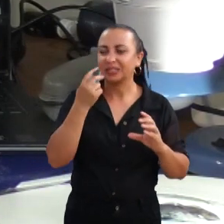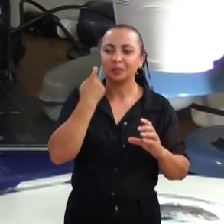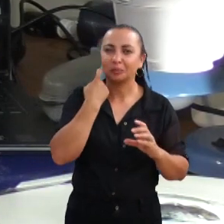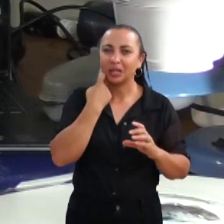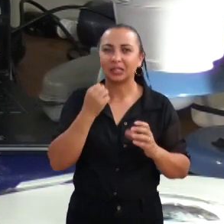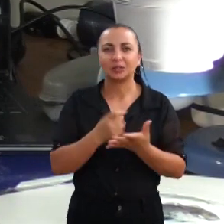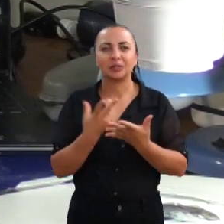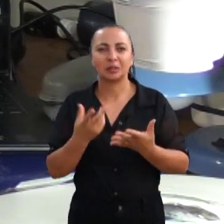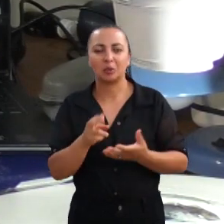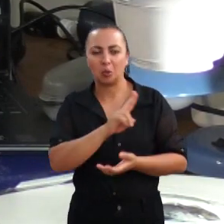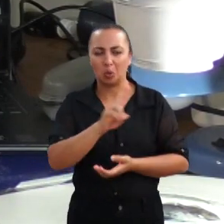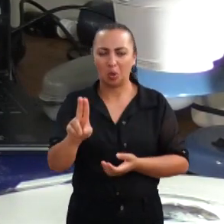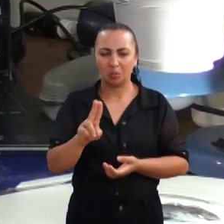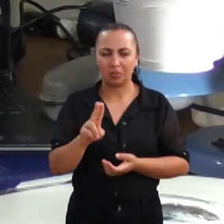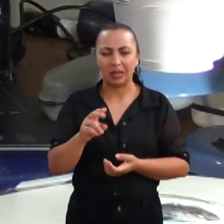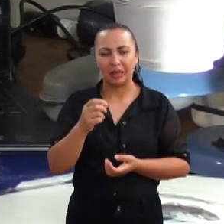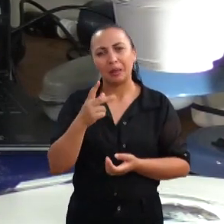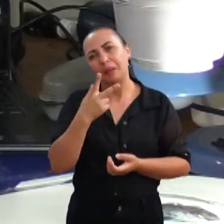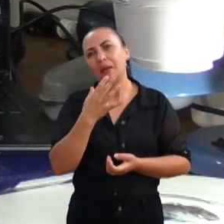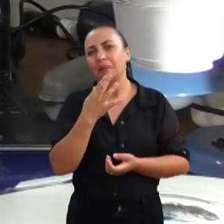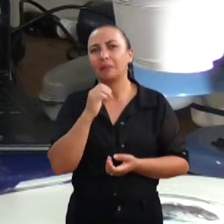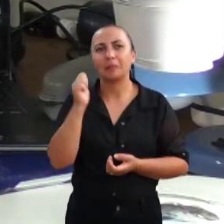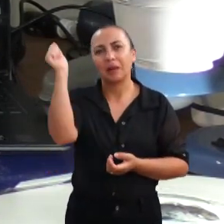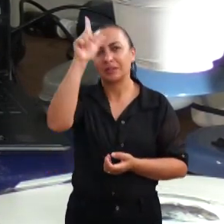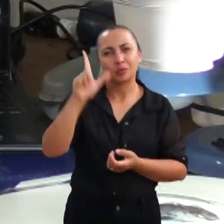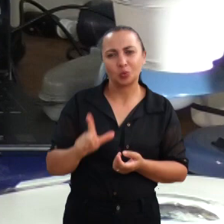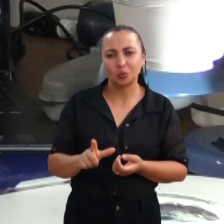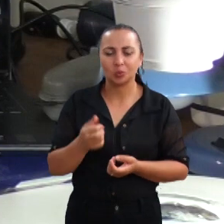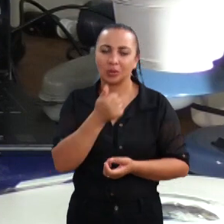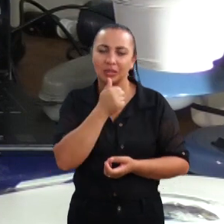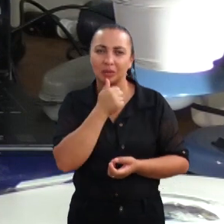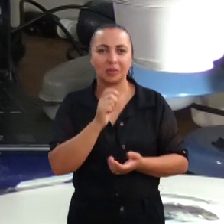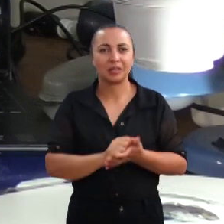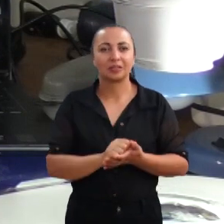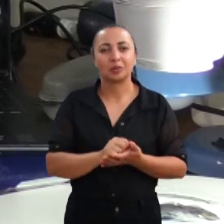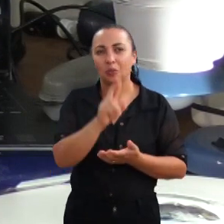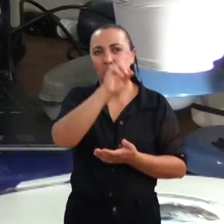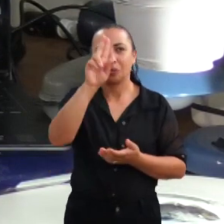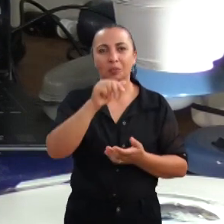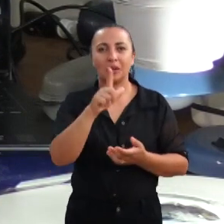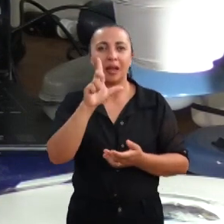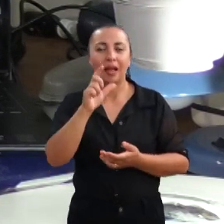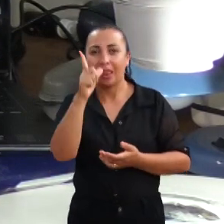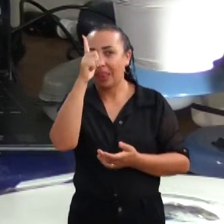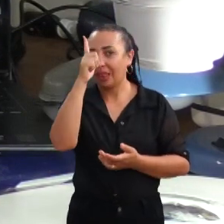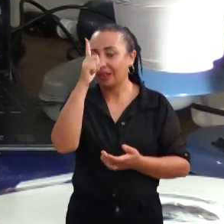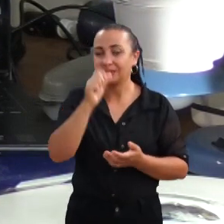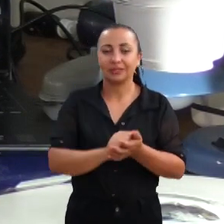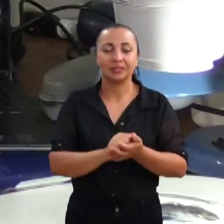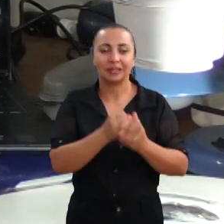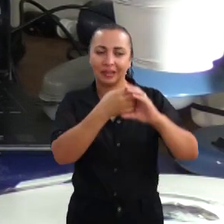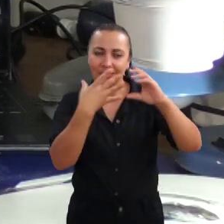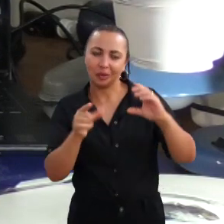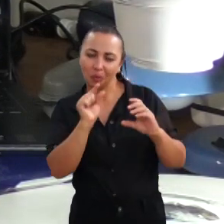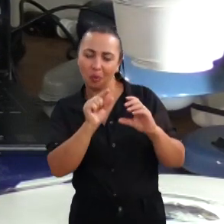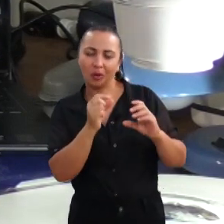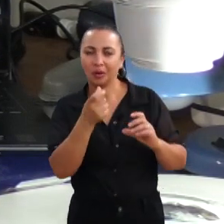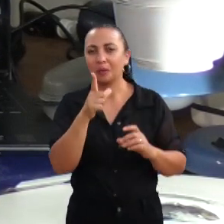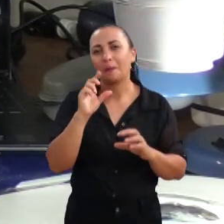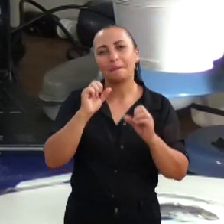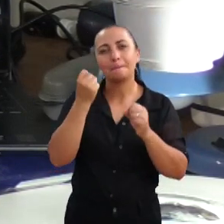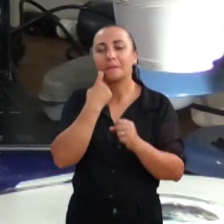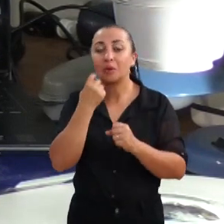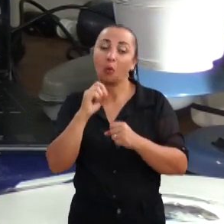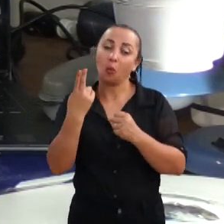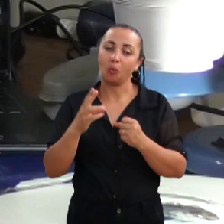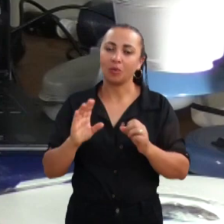do peixe. Então, quando o peixe é azulado, a gente botava certo nome latino, né, que caracterizasse um pouco aquele peixe.